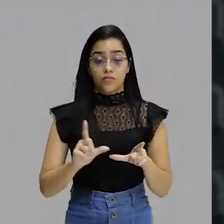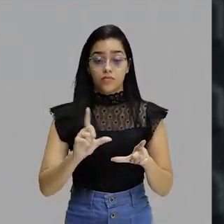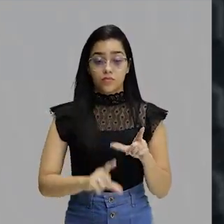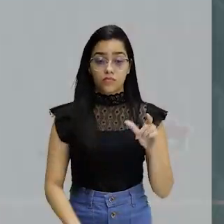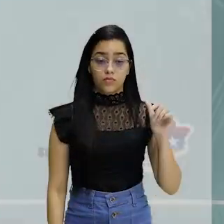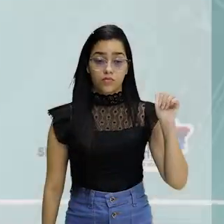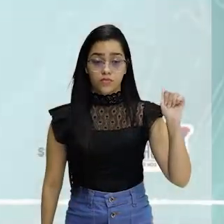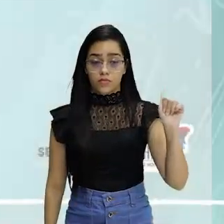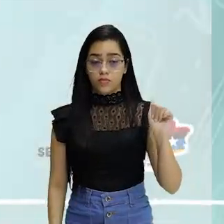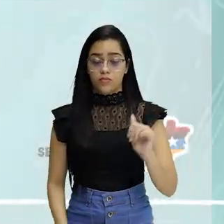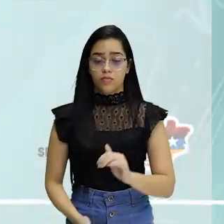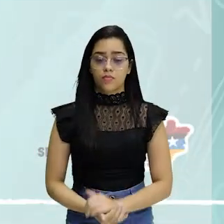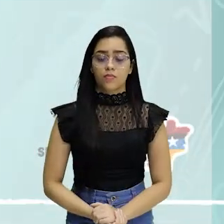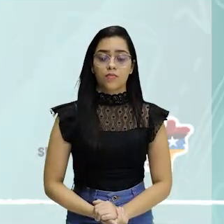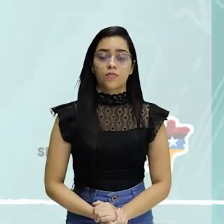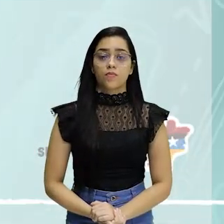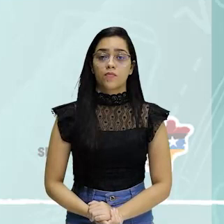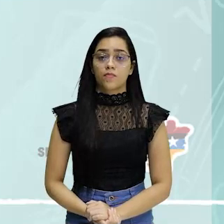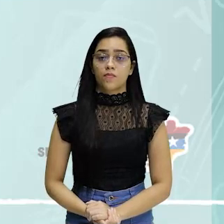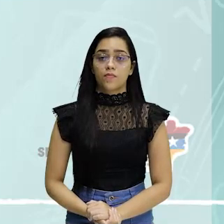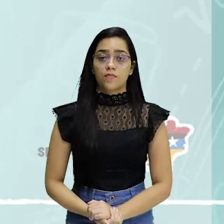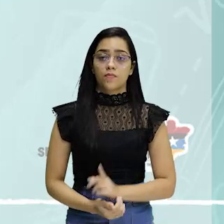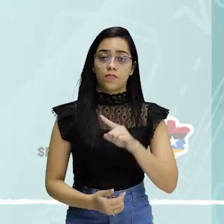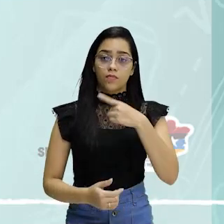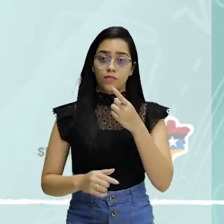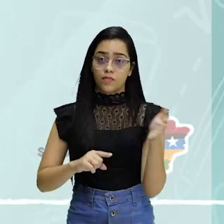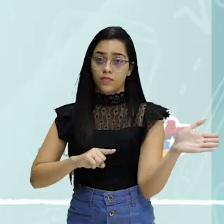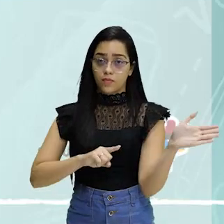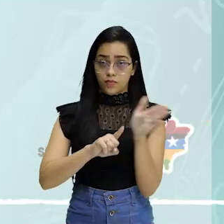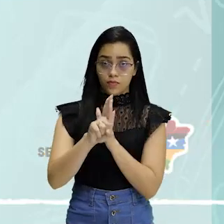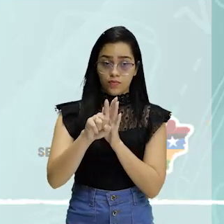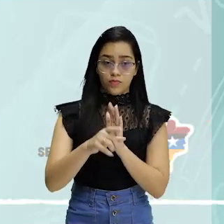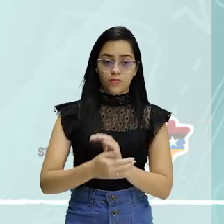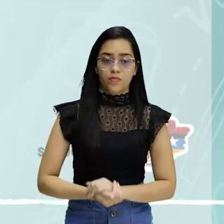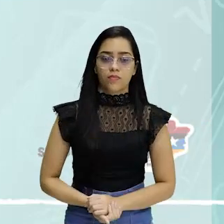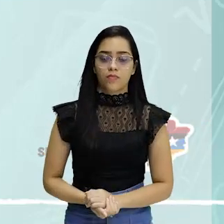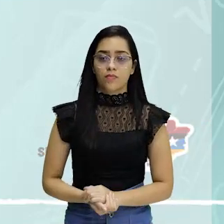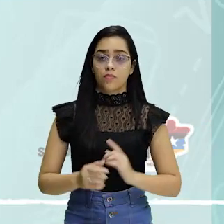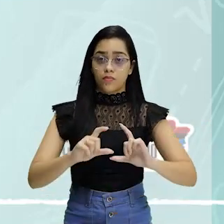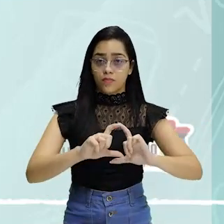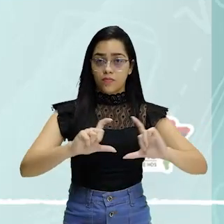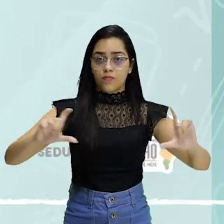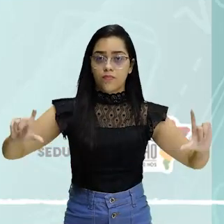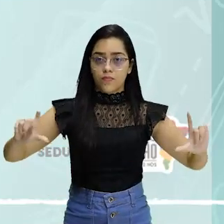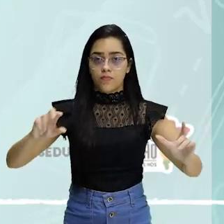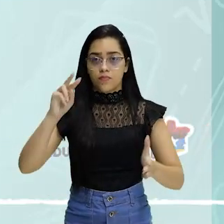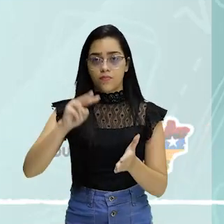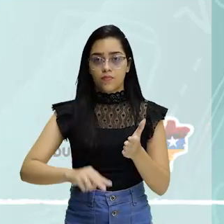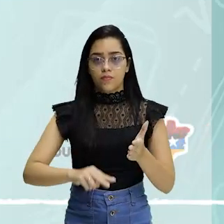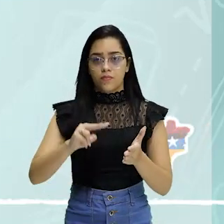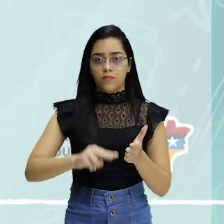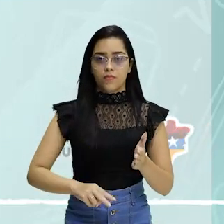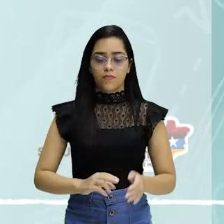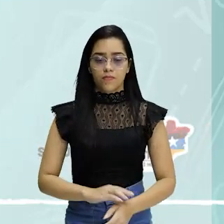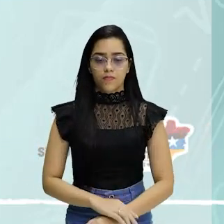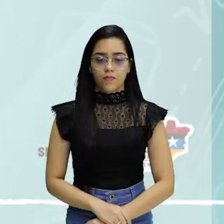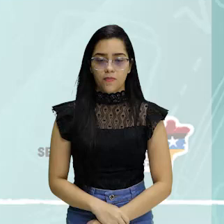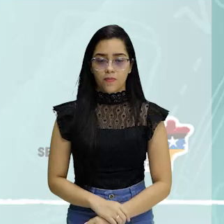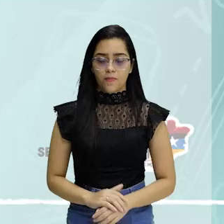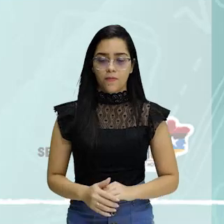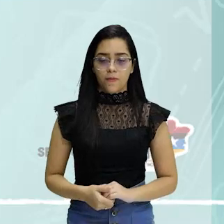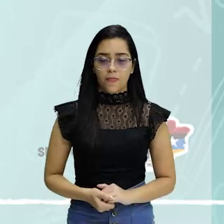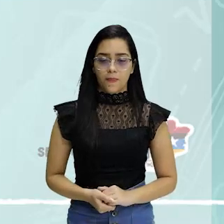A. Vamos agora para a próxima questão, pessoal. Ela diz assim, ó. Os seres vivos